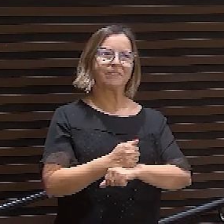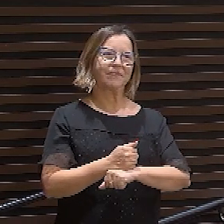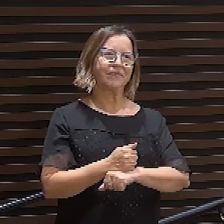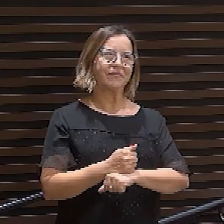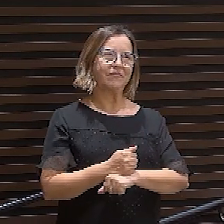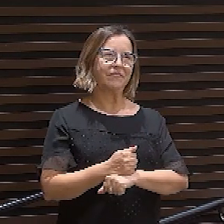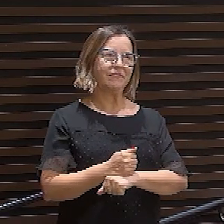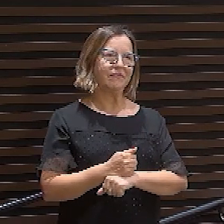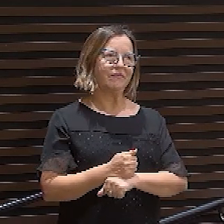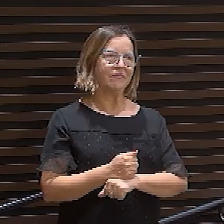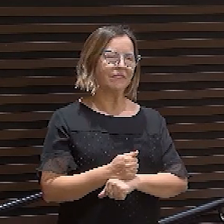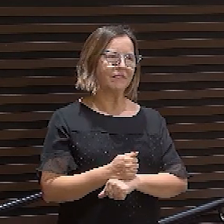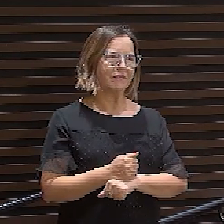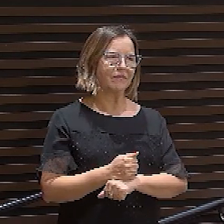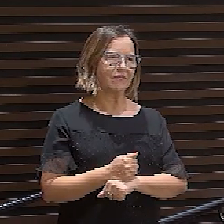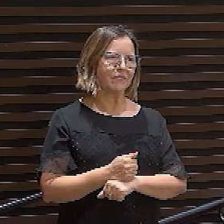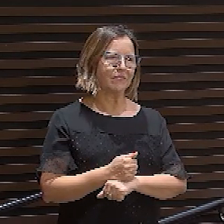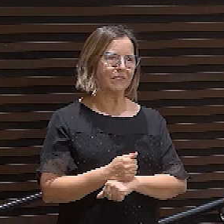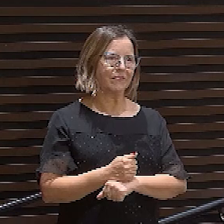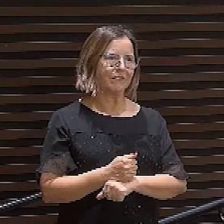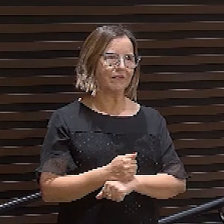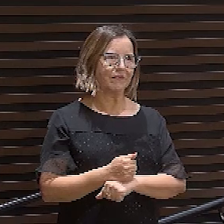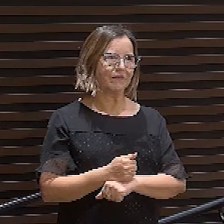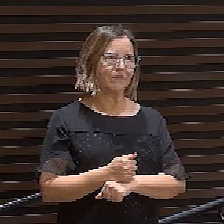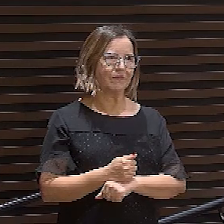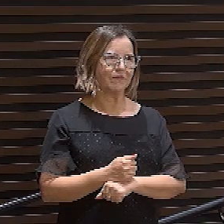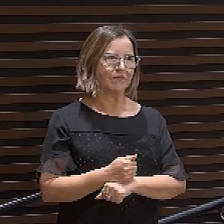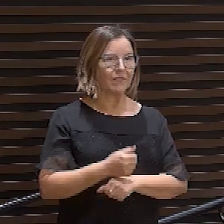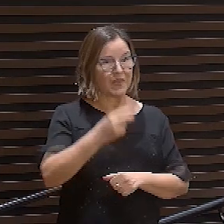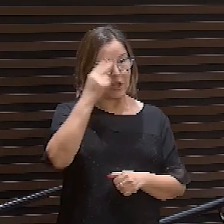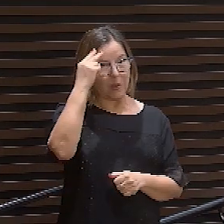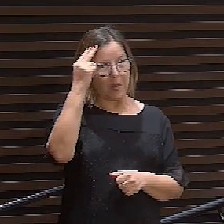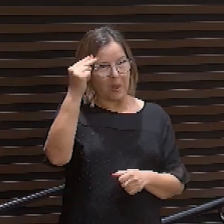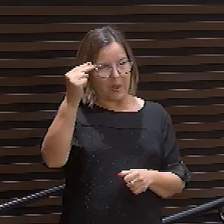é uma narrativa rica